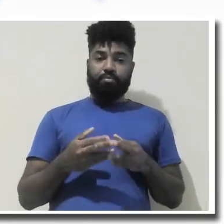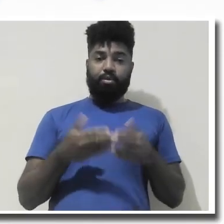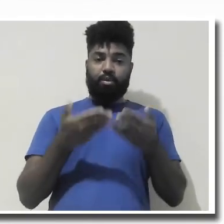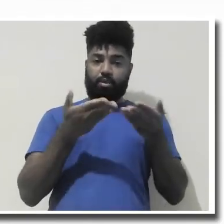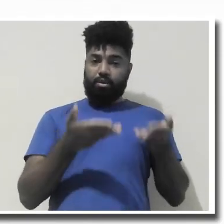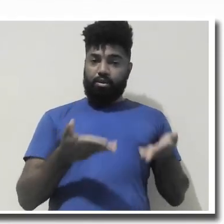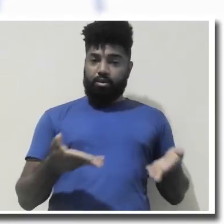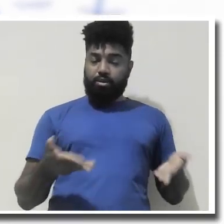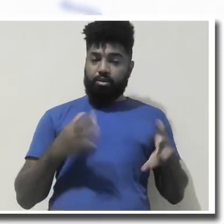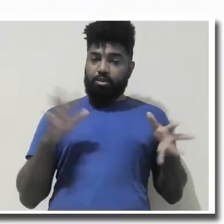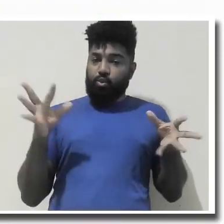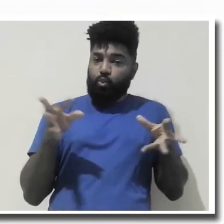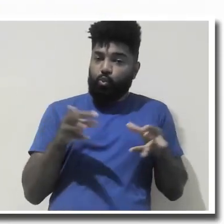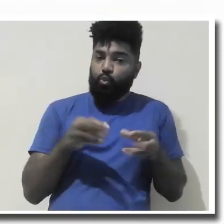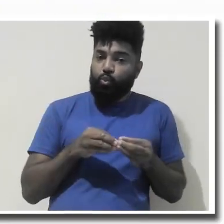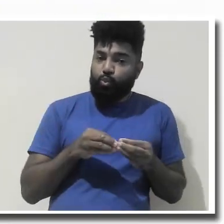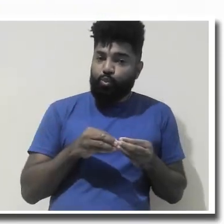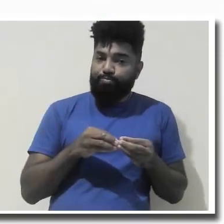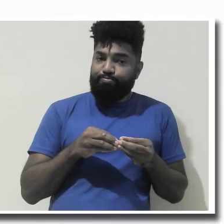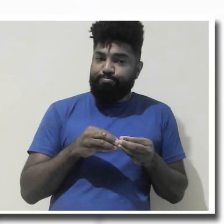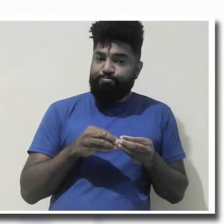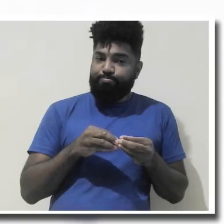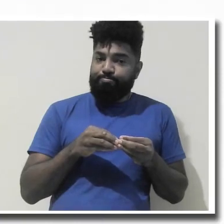fizemos a simplificação